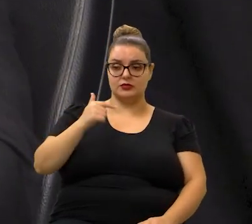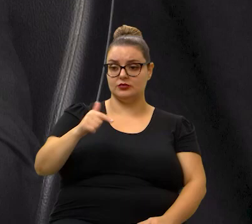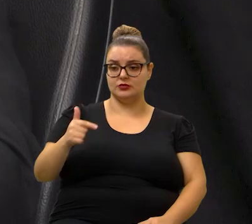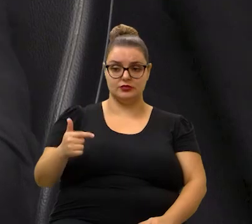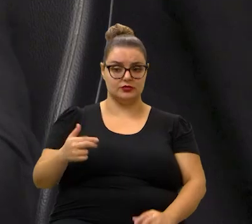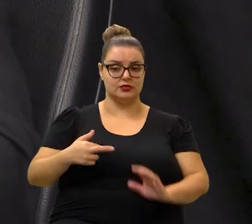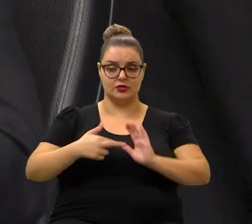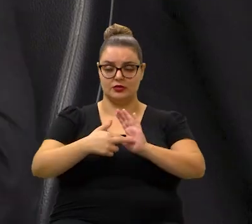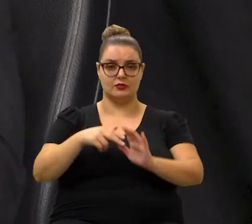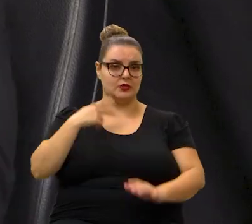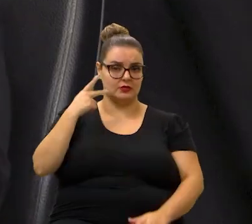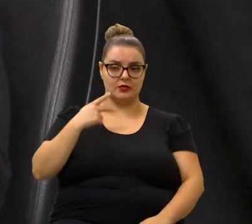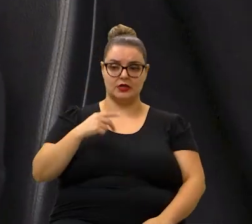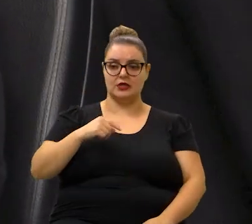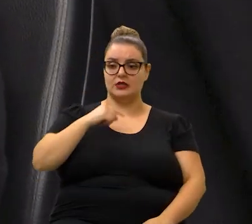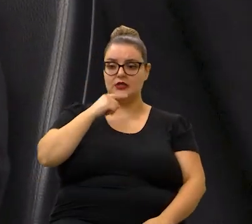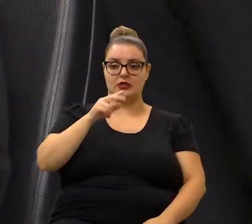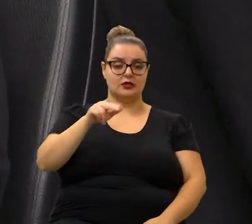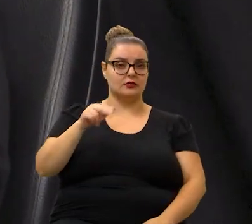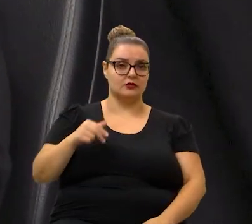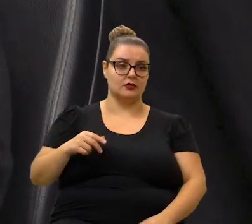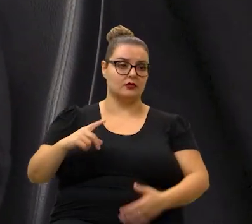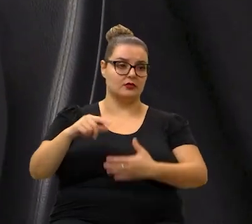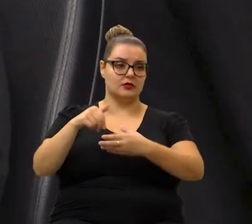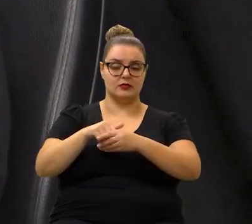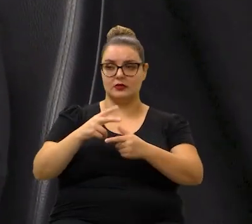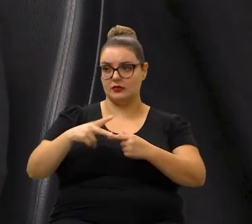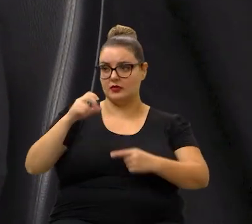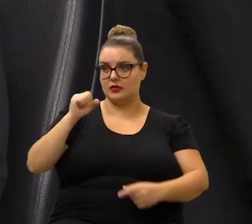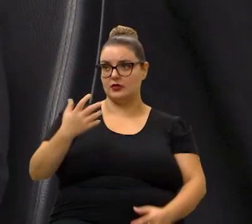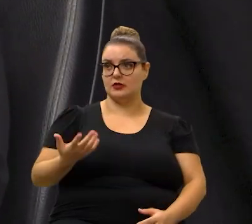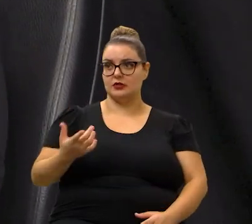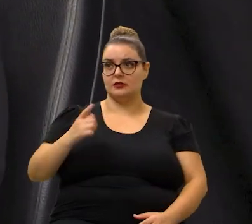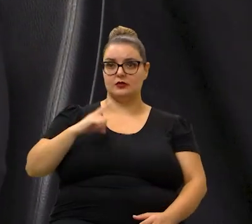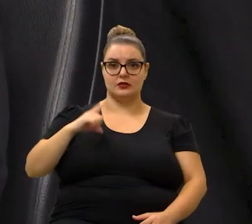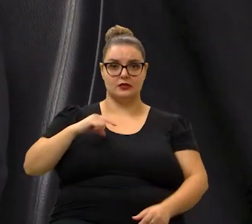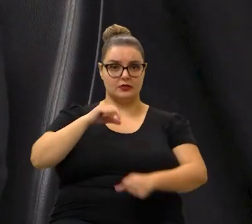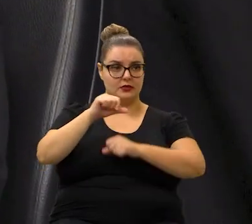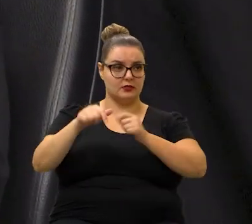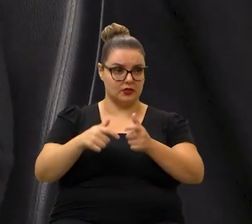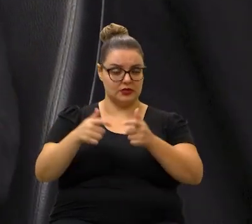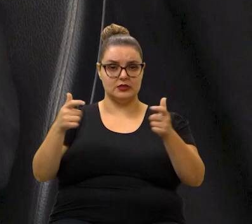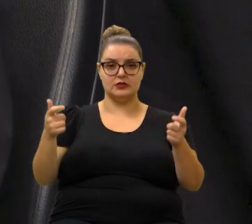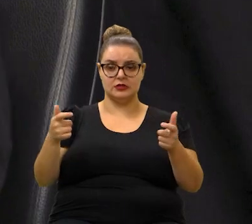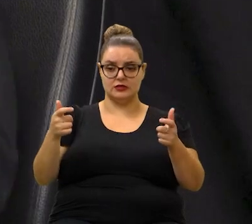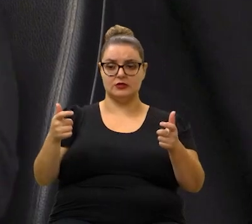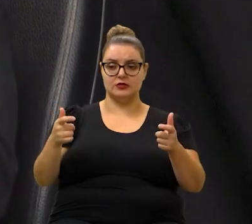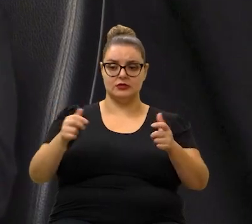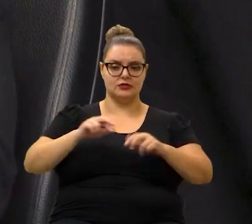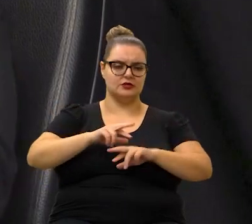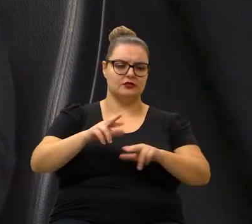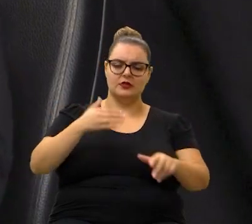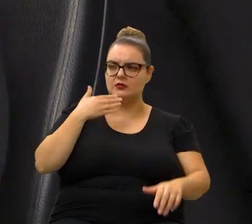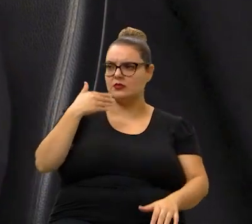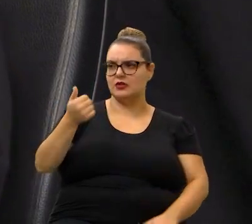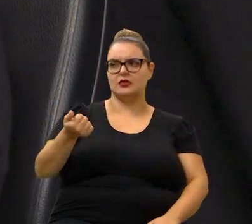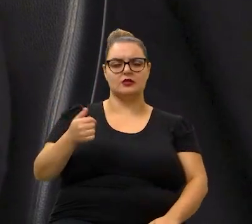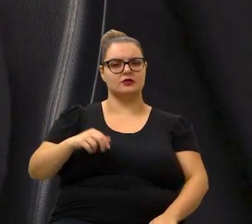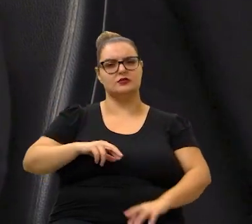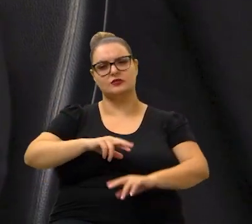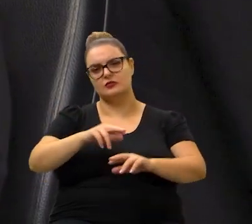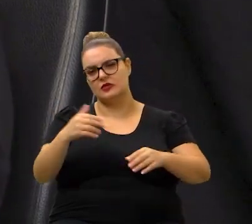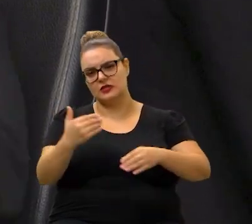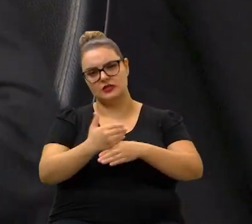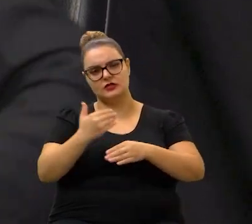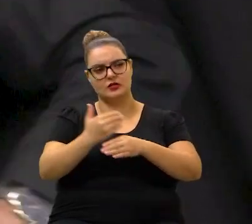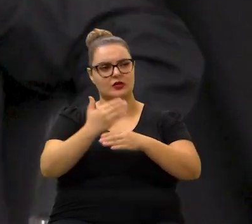tinha representante político ninguém nunca foi eleito Então teve uma mudança muito grande de muitas melhorias de muitas